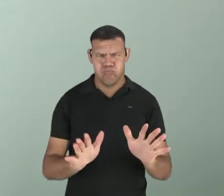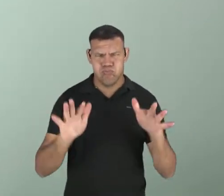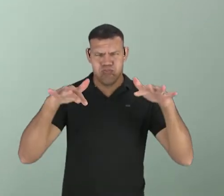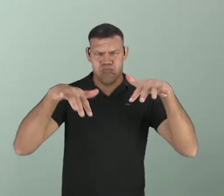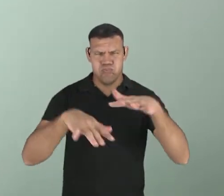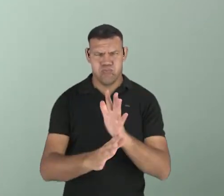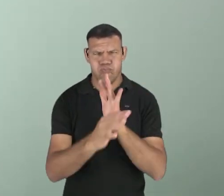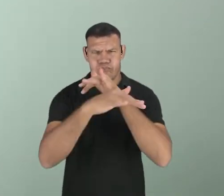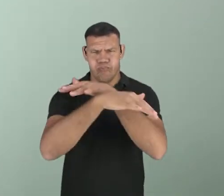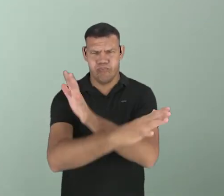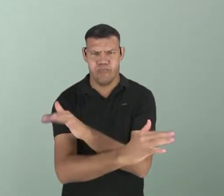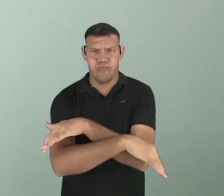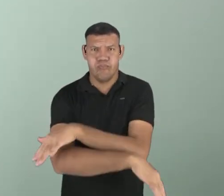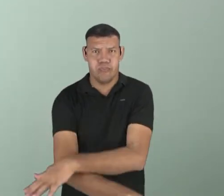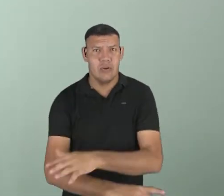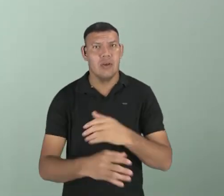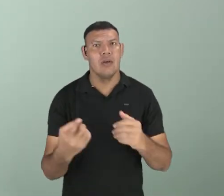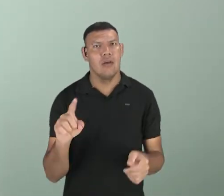conseguir